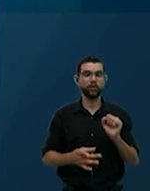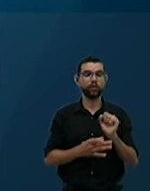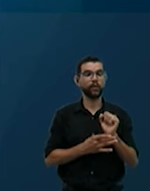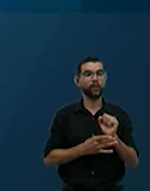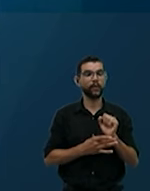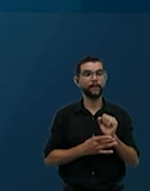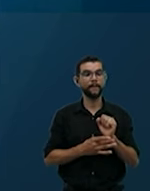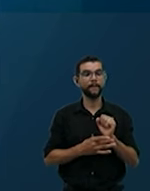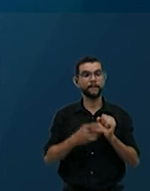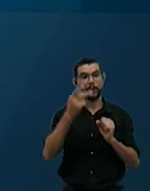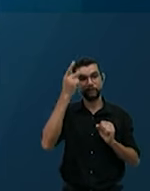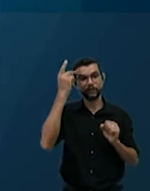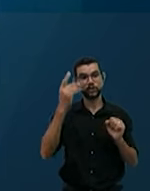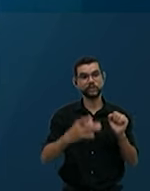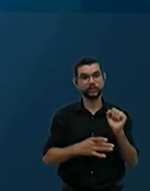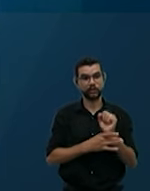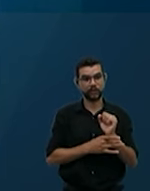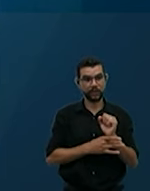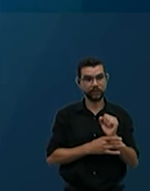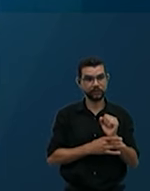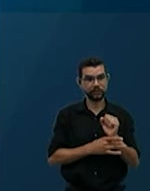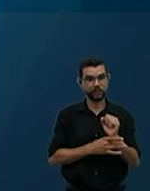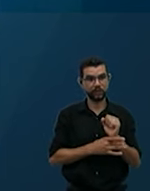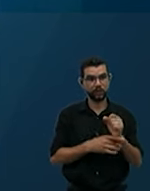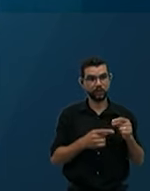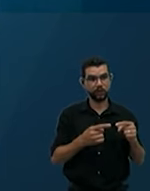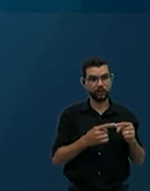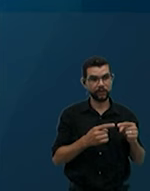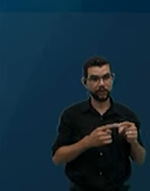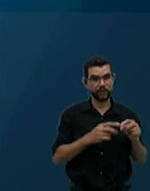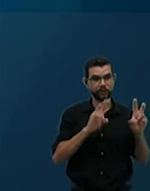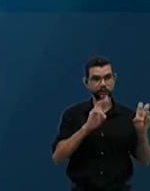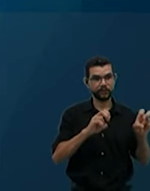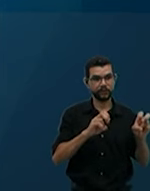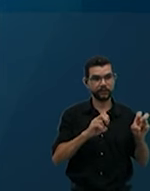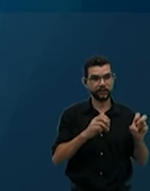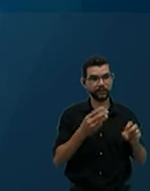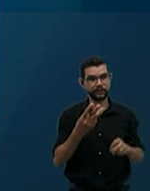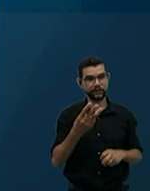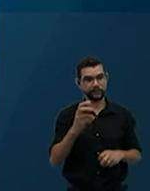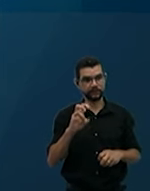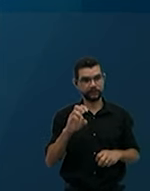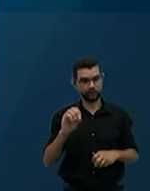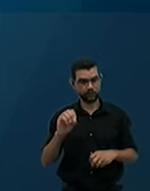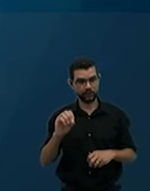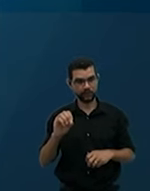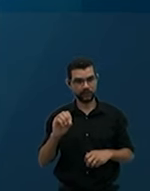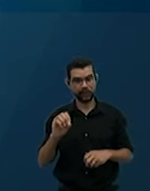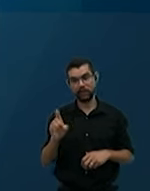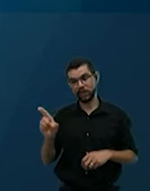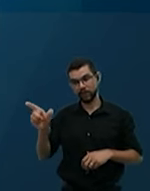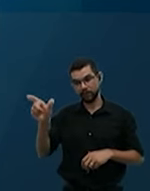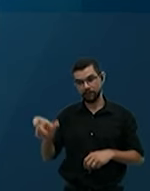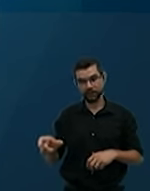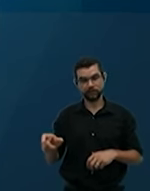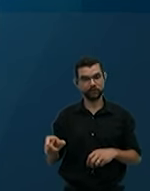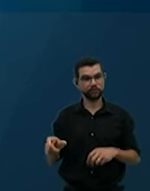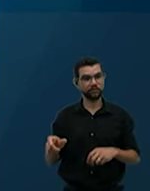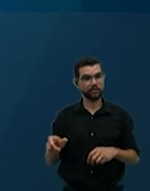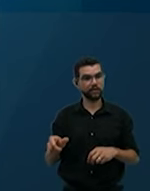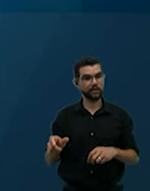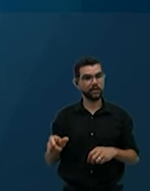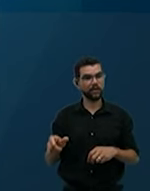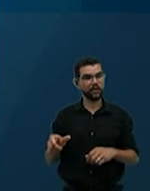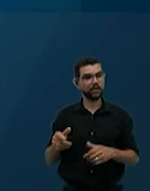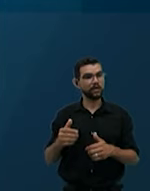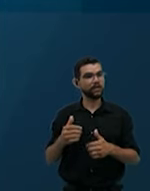do tema 350 do Supremo Tribunal Federal, ele sequer precisa passar pelo INSS, sequer precisa fazer o prévio requerimento. Então, é muito importante, e